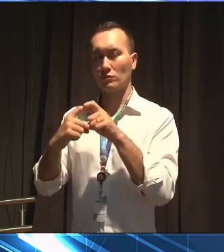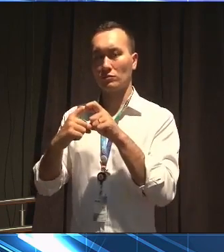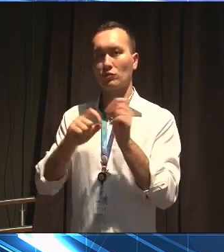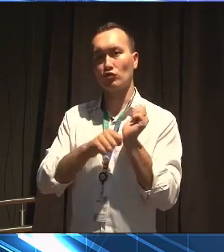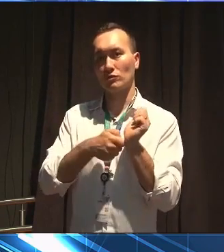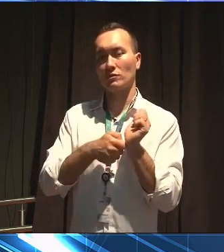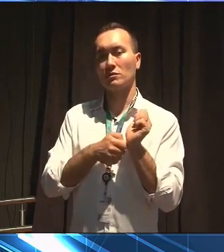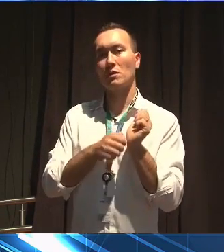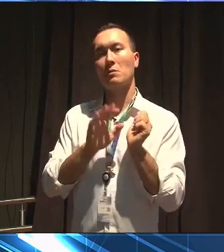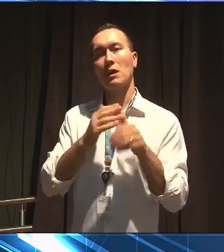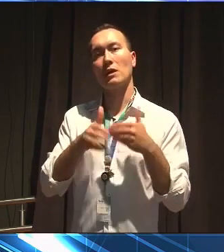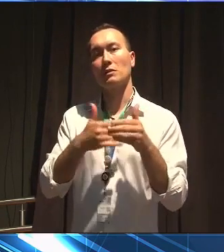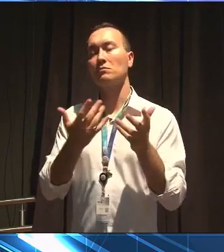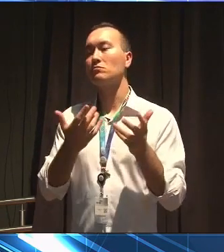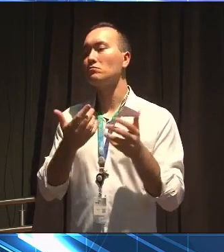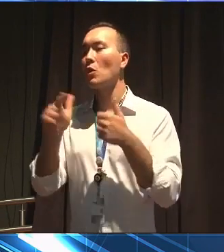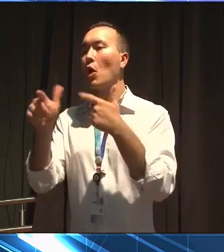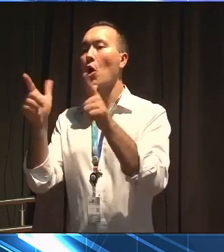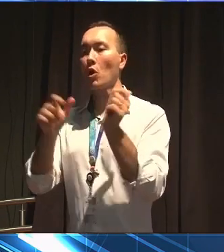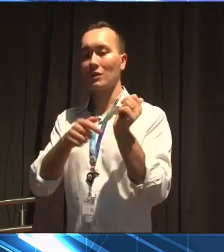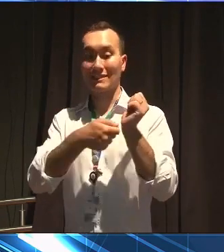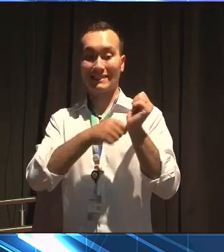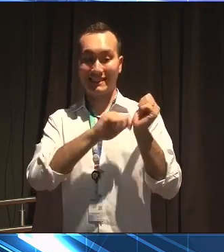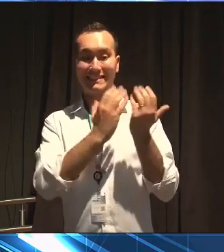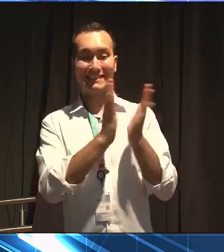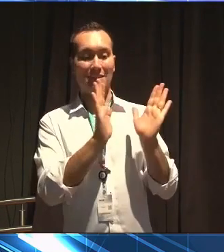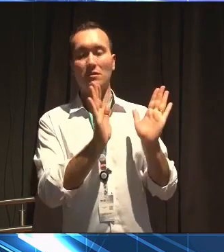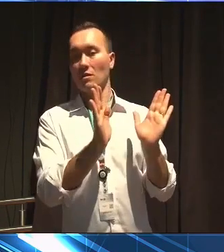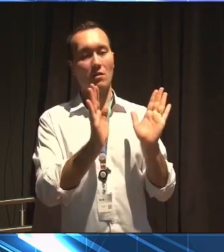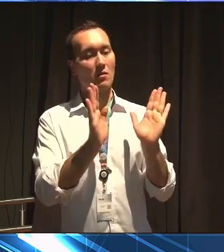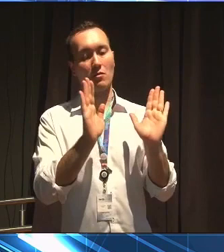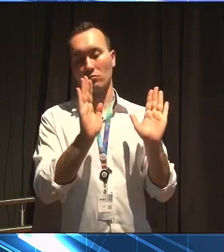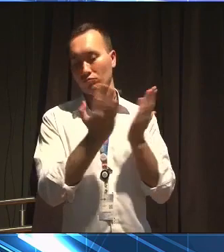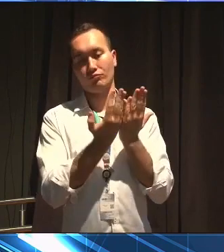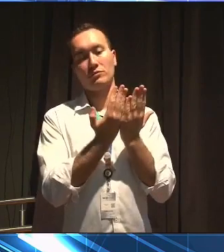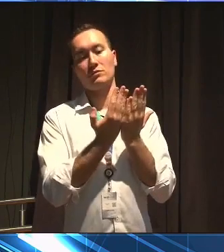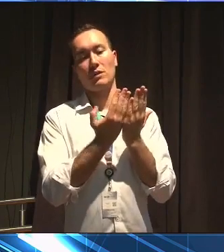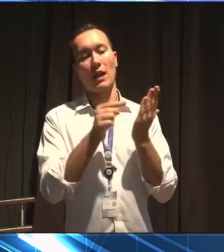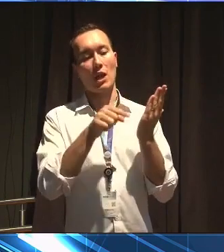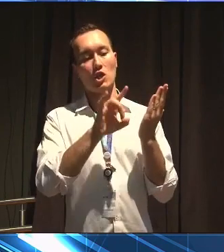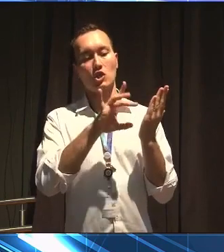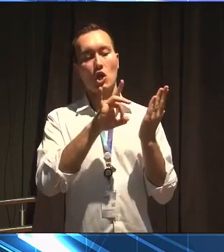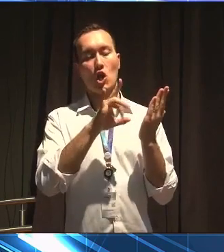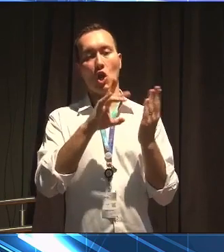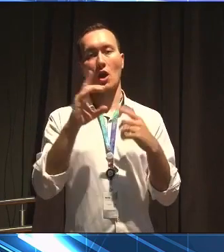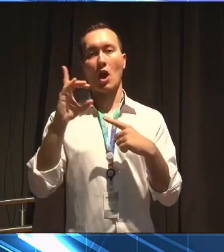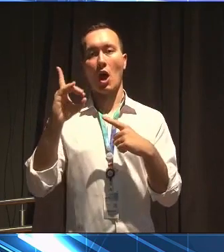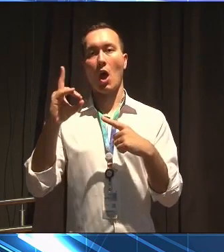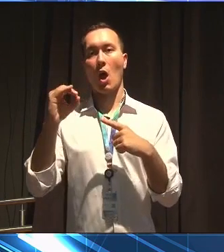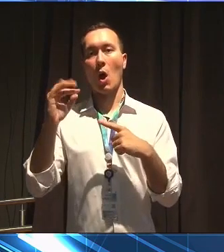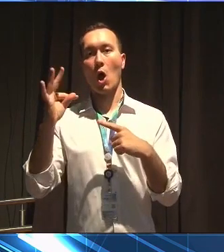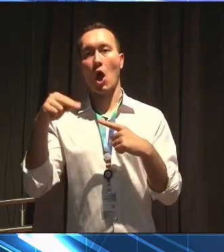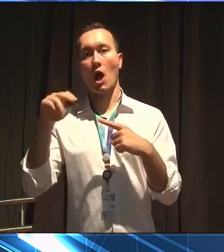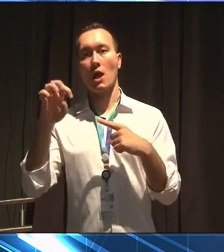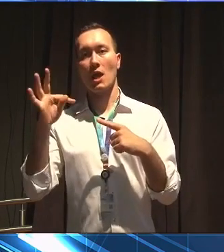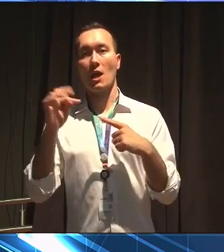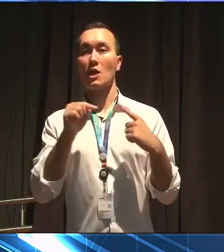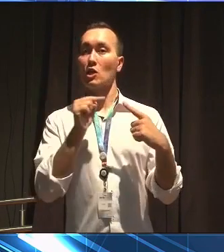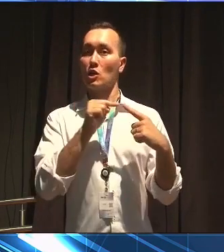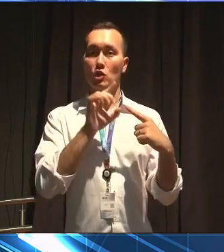chave para o ASP.NET criptografar cookie, porque até dá para mudar, mas a gente faz. É meio que tá